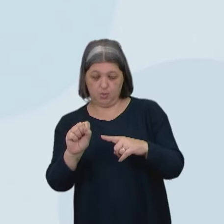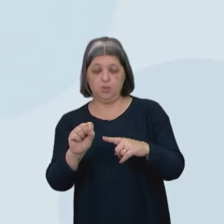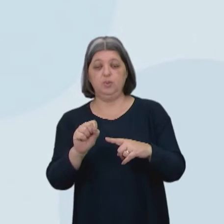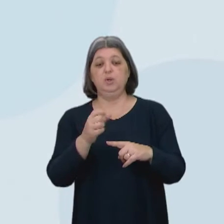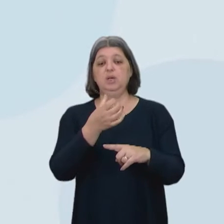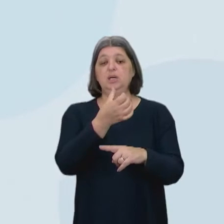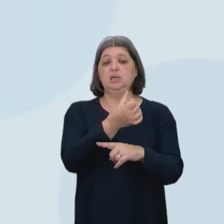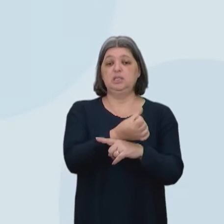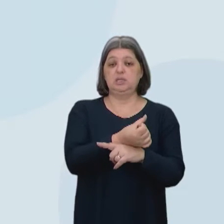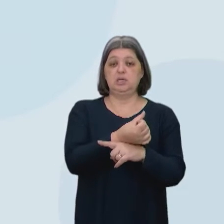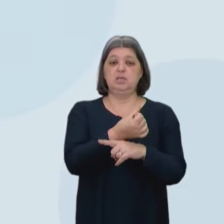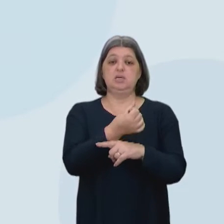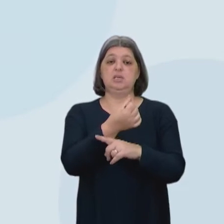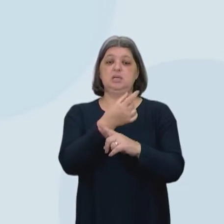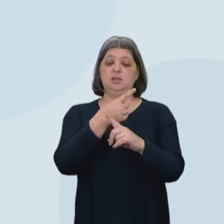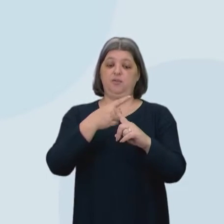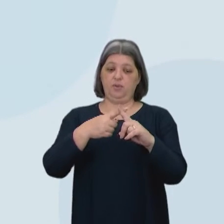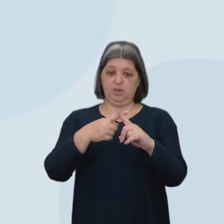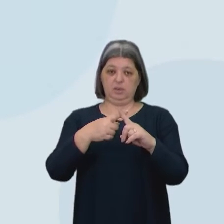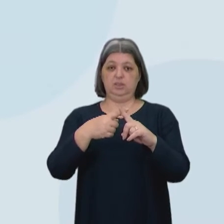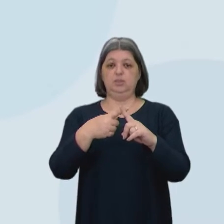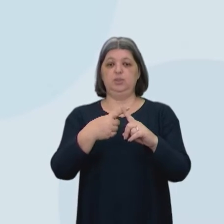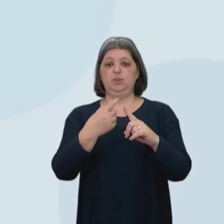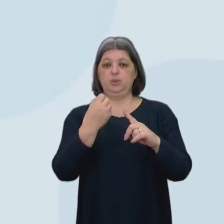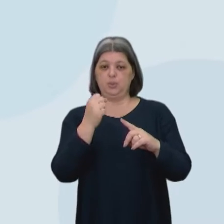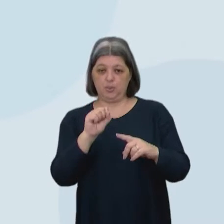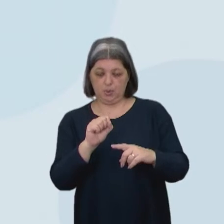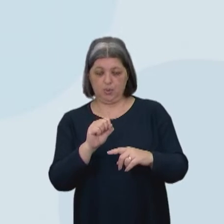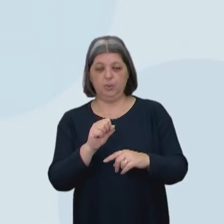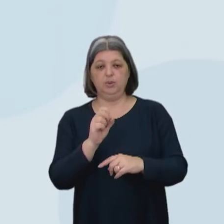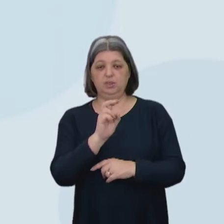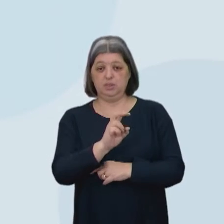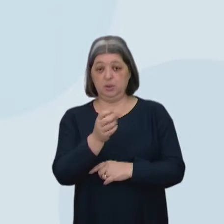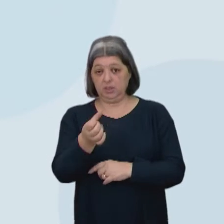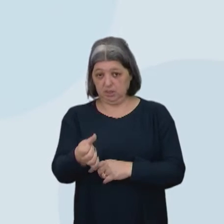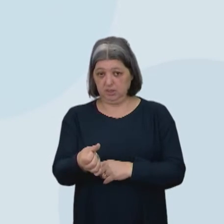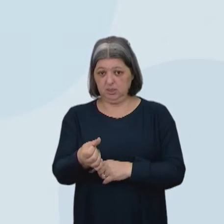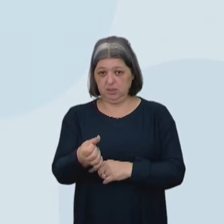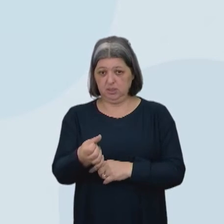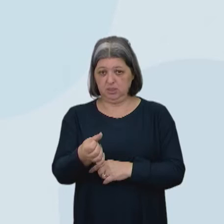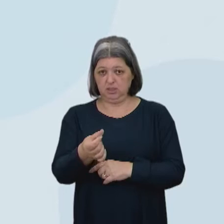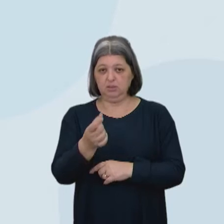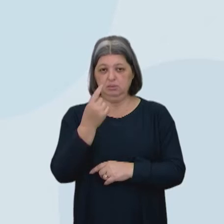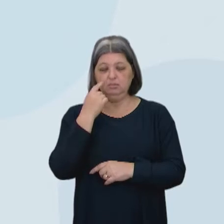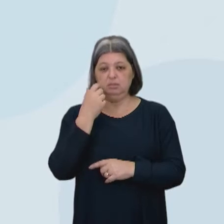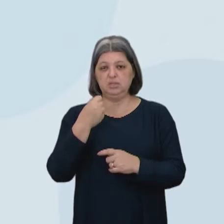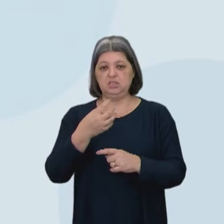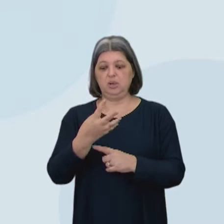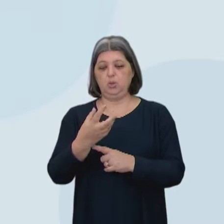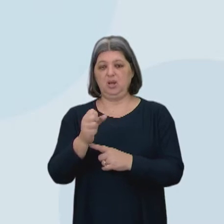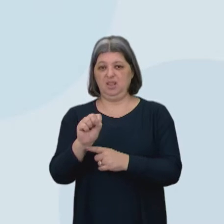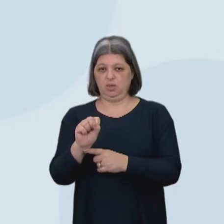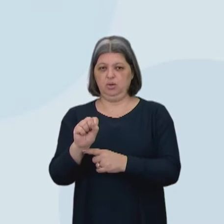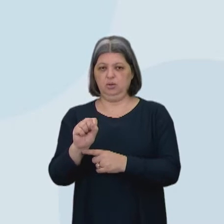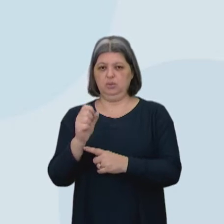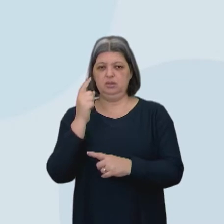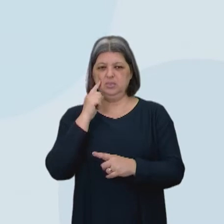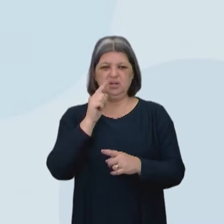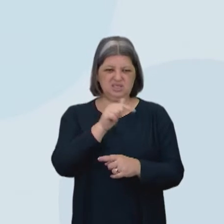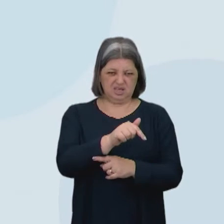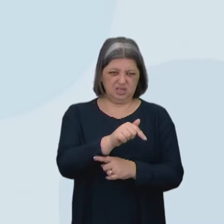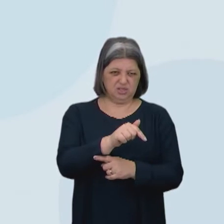8, 48, cheguei bem perto. 7 vezes 8, 56, passei, tem que ser o 48. Então é quanto?